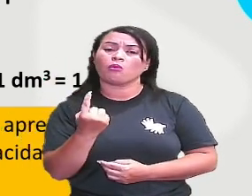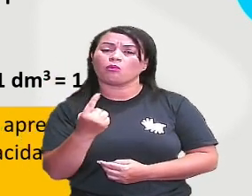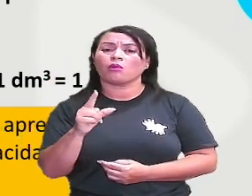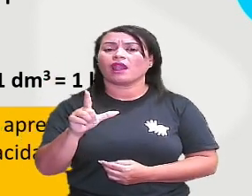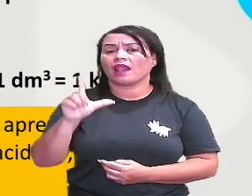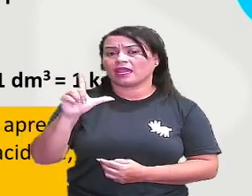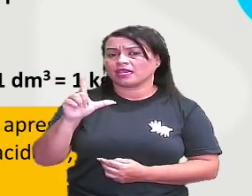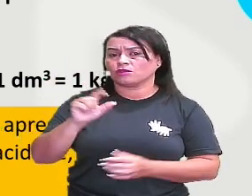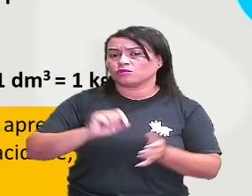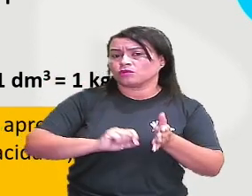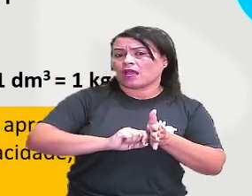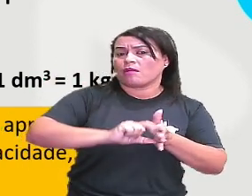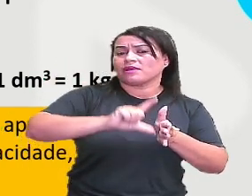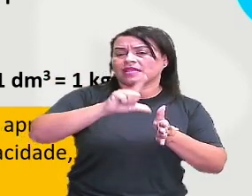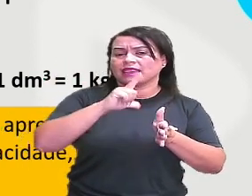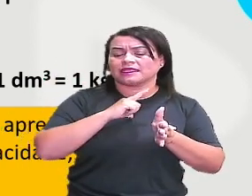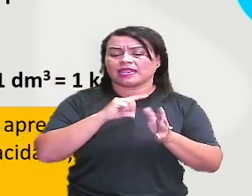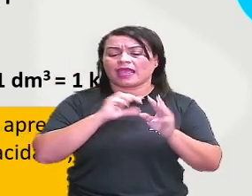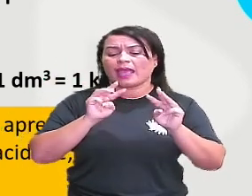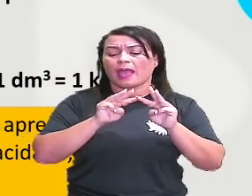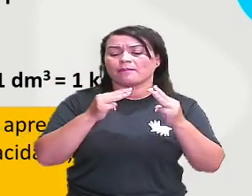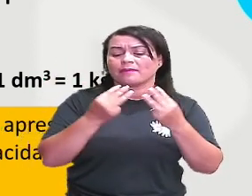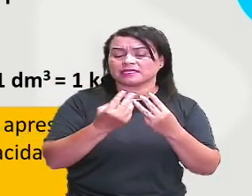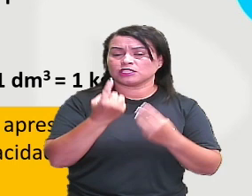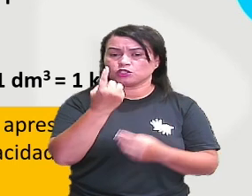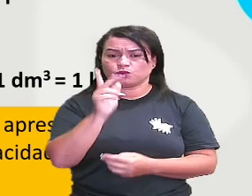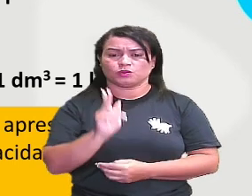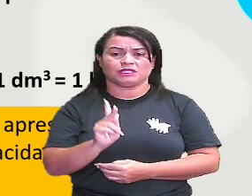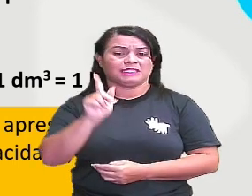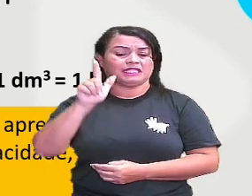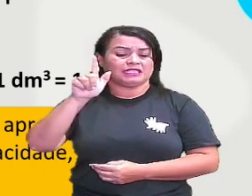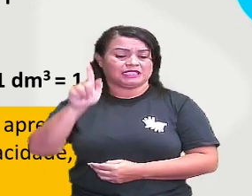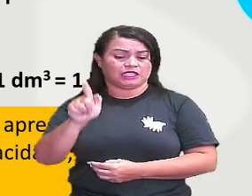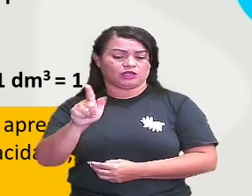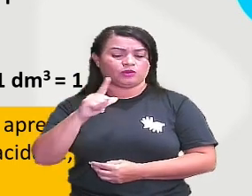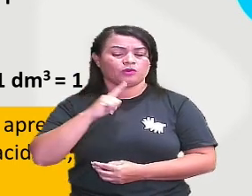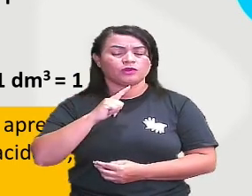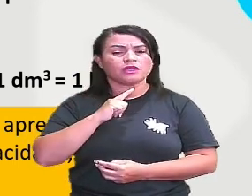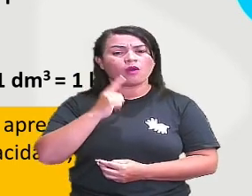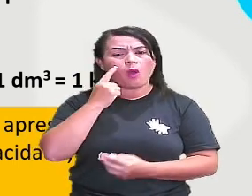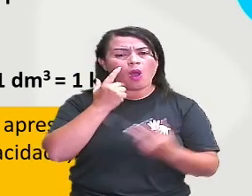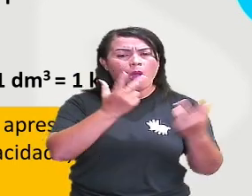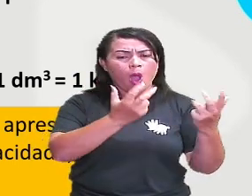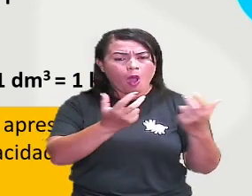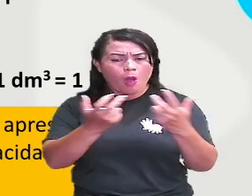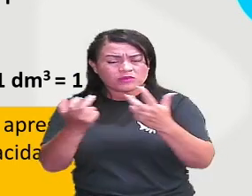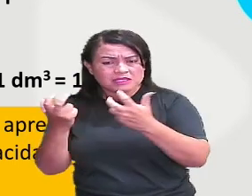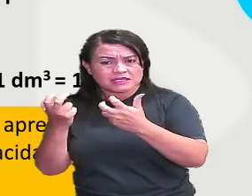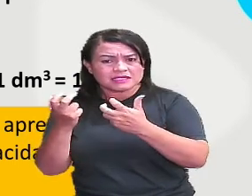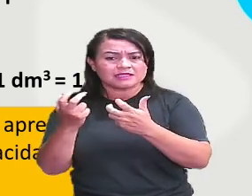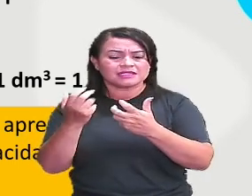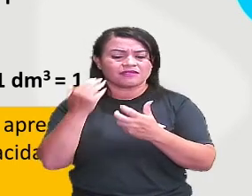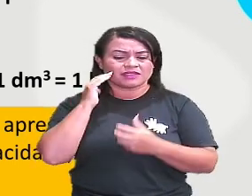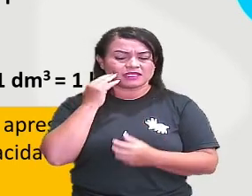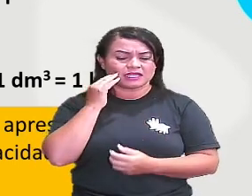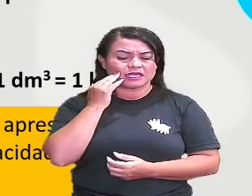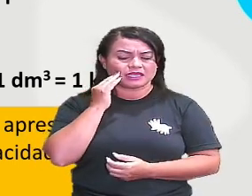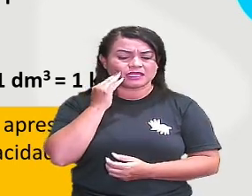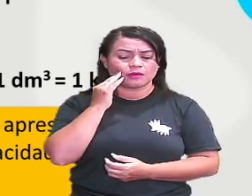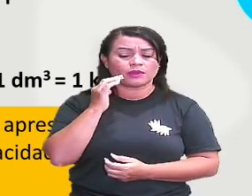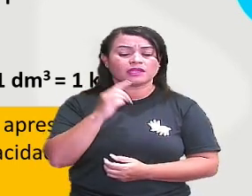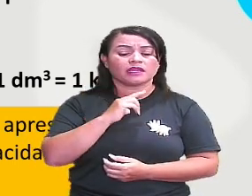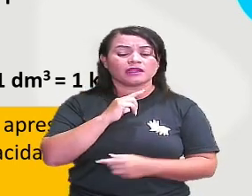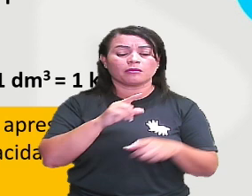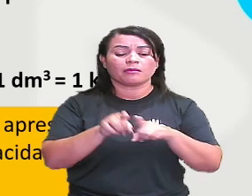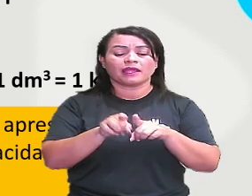quilograma, tá? Então, se liga nisso. Isso é dentro dessa situação da água destilada pura e